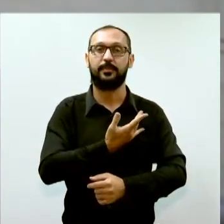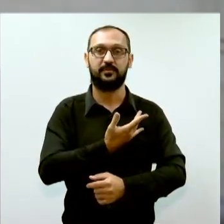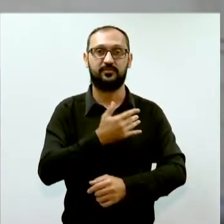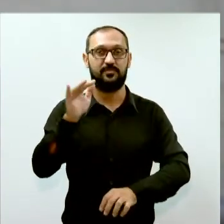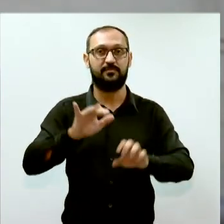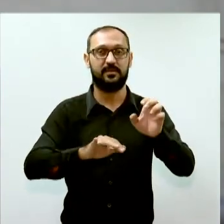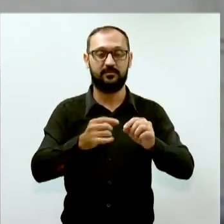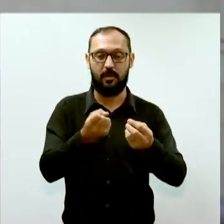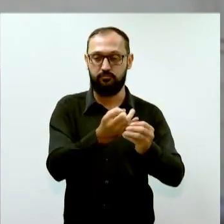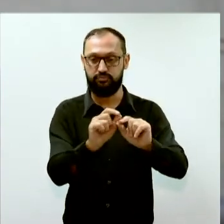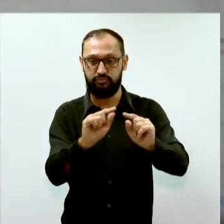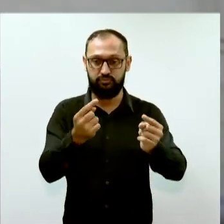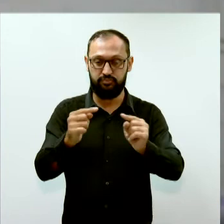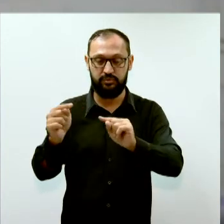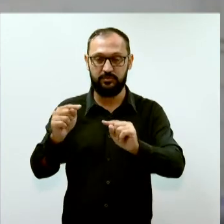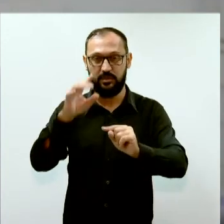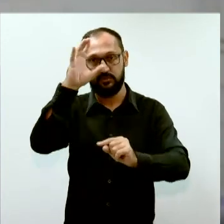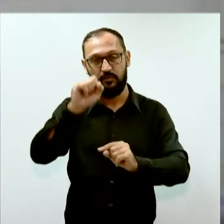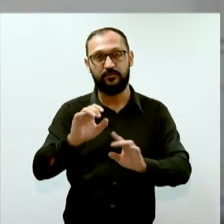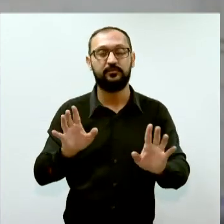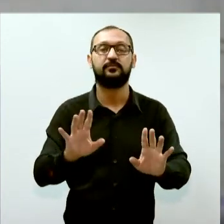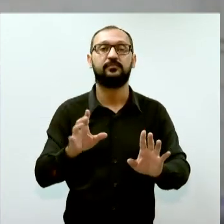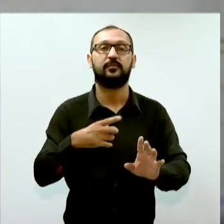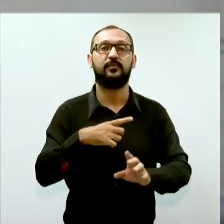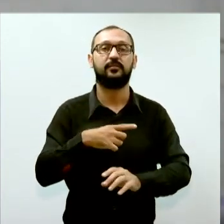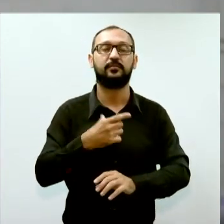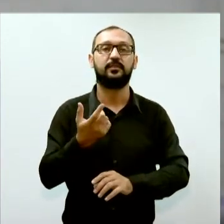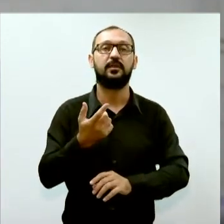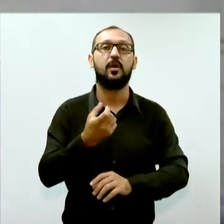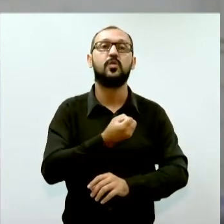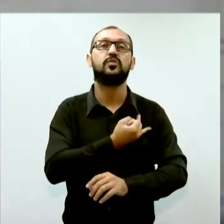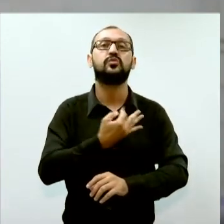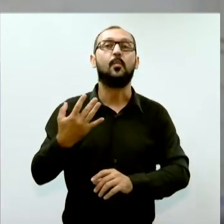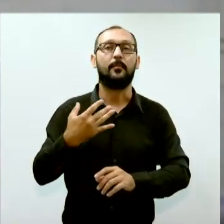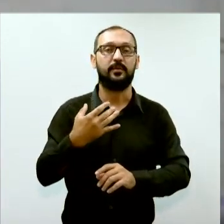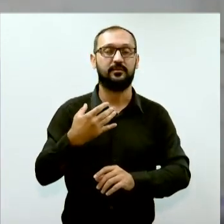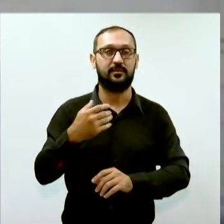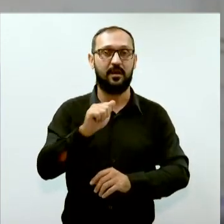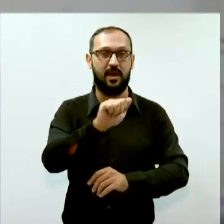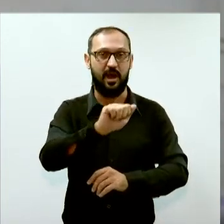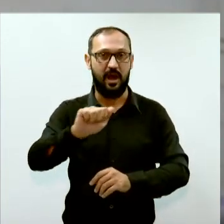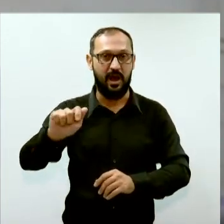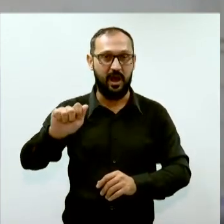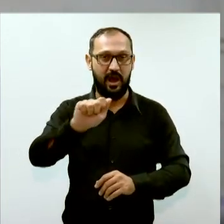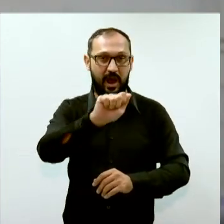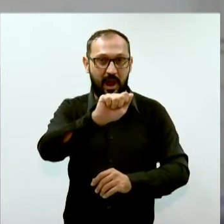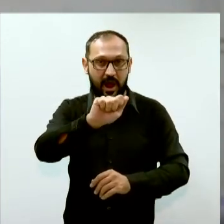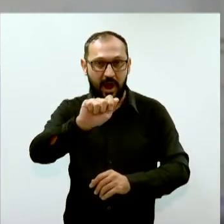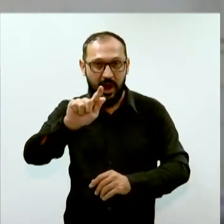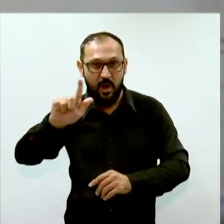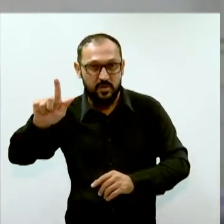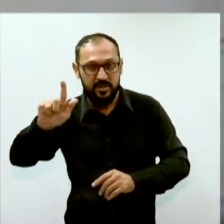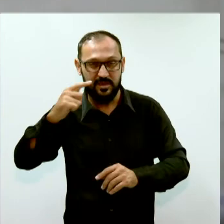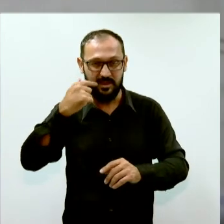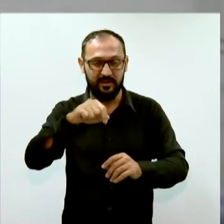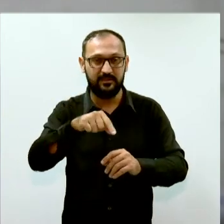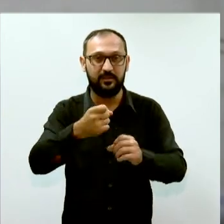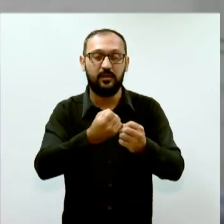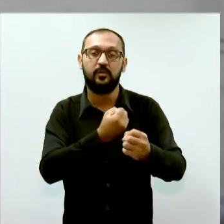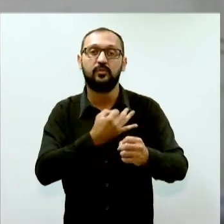algoritmos de grandes empresas. Eu não estou dizendo que os algoritmos são ruins. É bom você estar navegando e ter